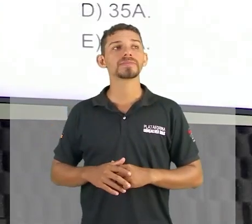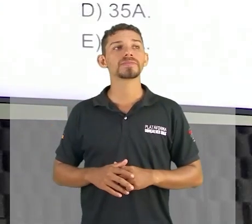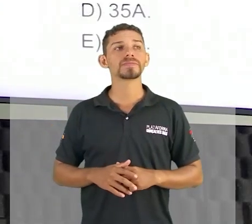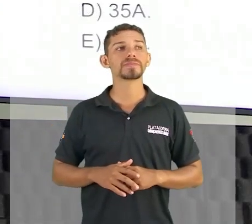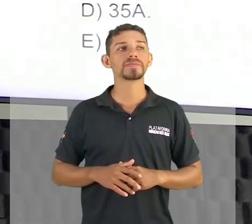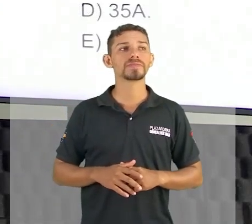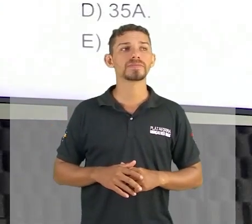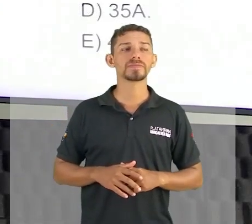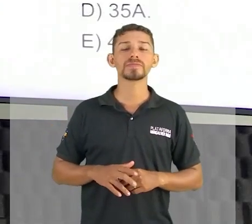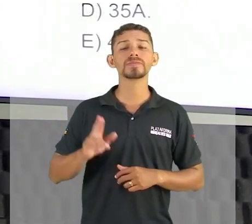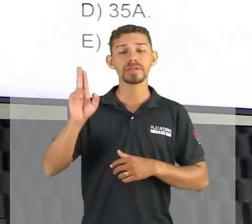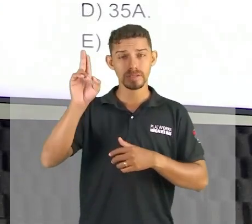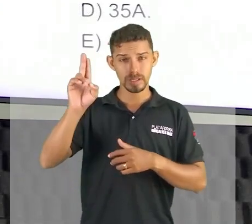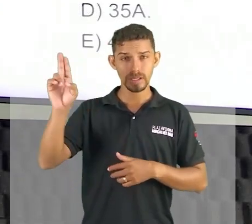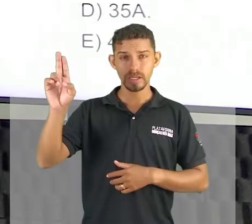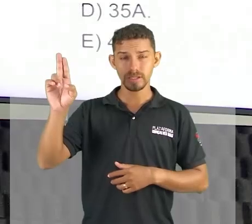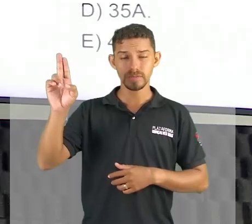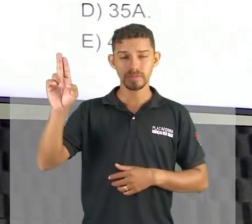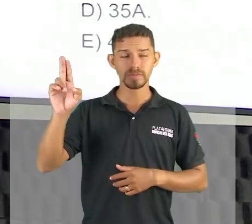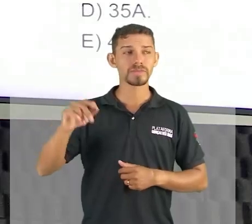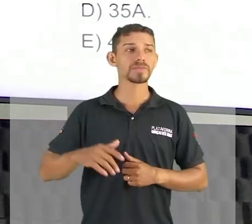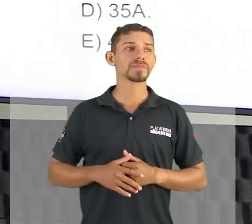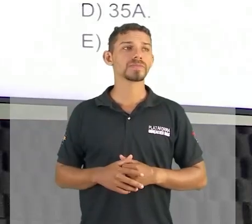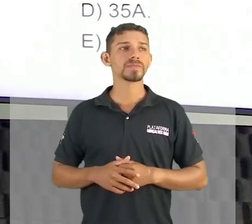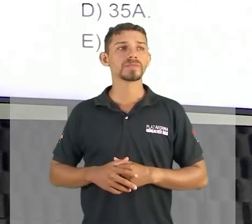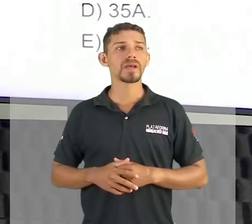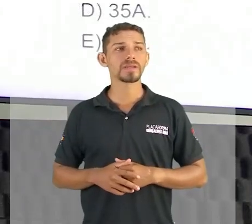vezes a tensão então